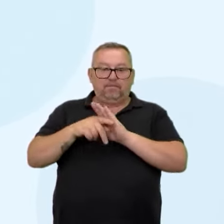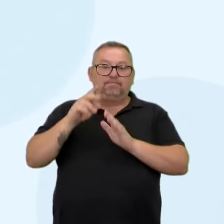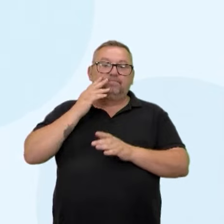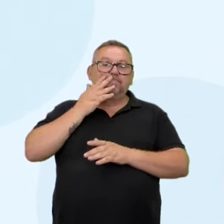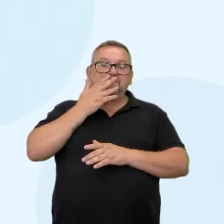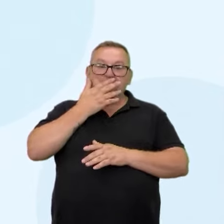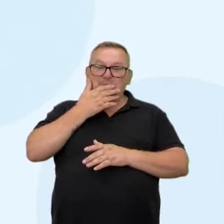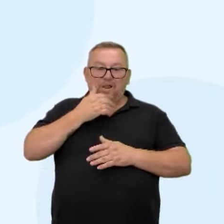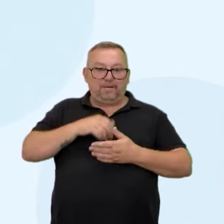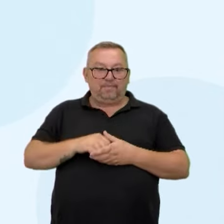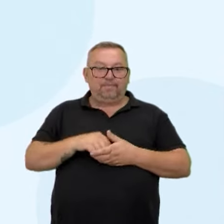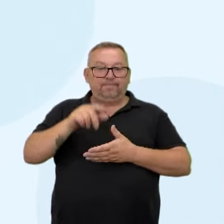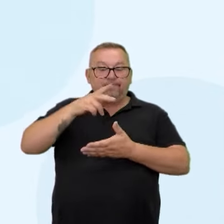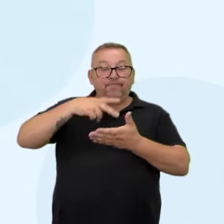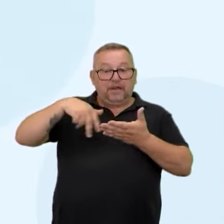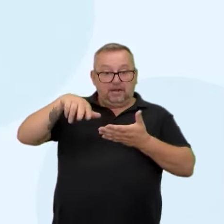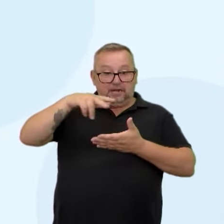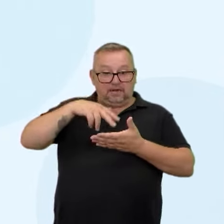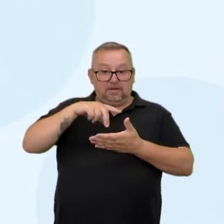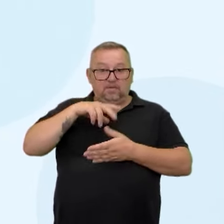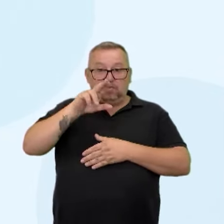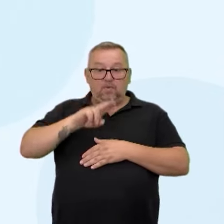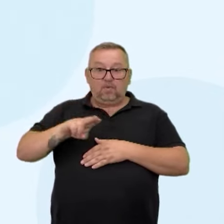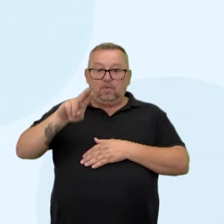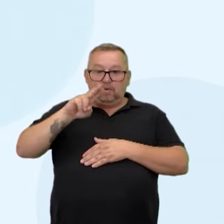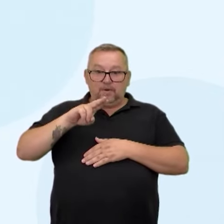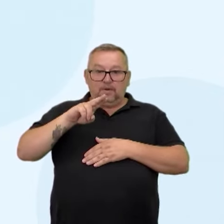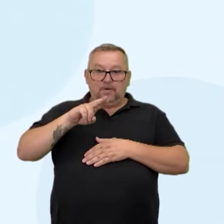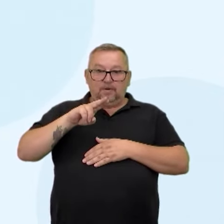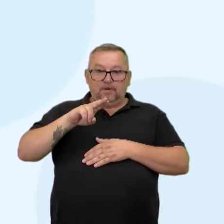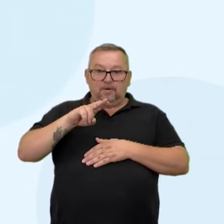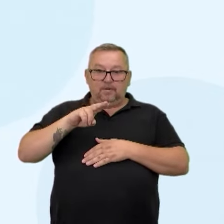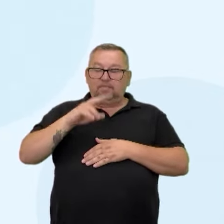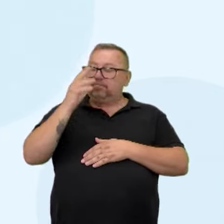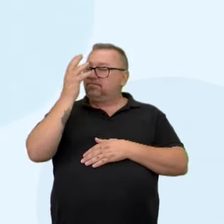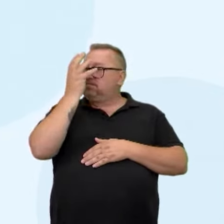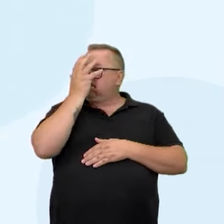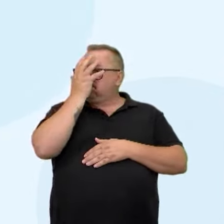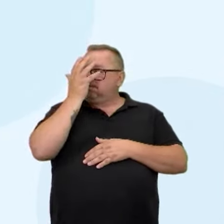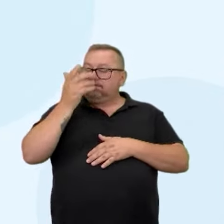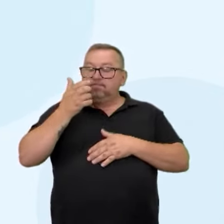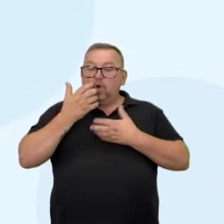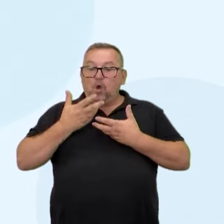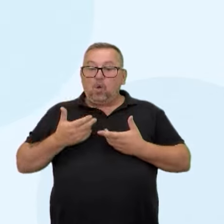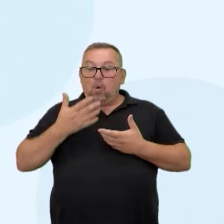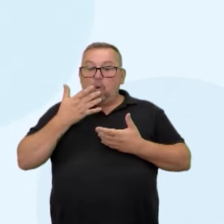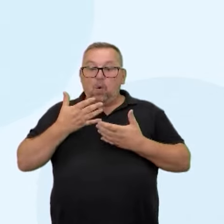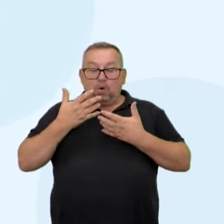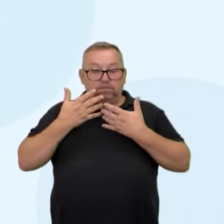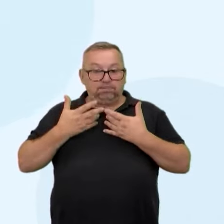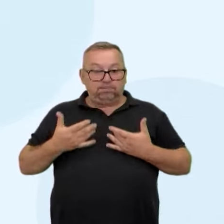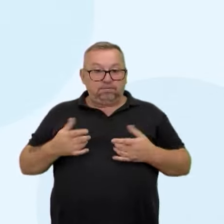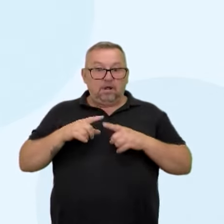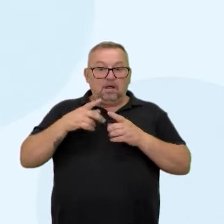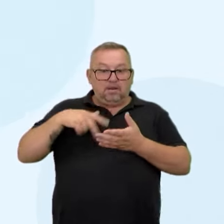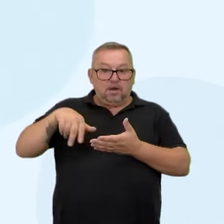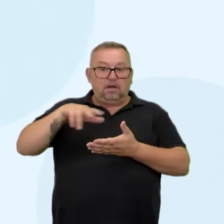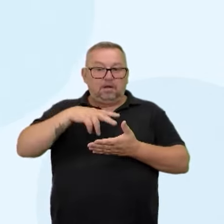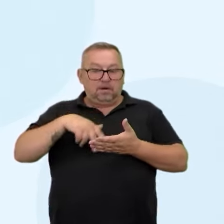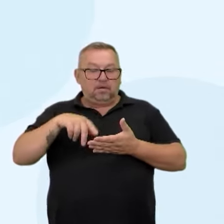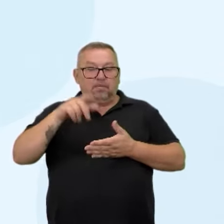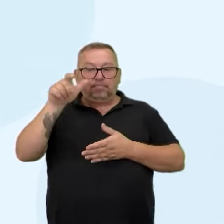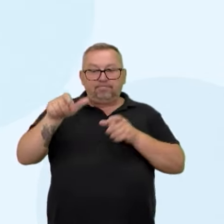tá? A dança, então, utilizam-se de máscaras e trajes coloridos. Tem uma coreografia, tem